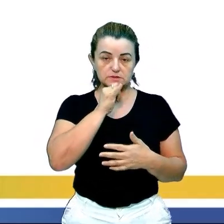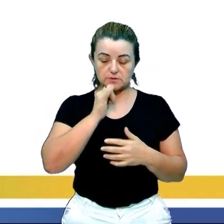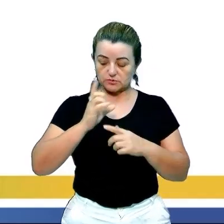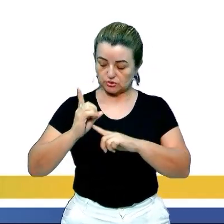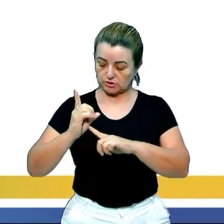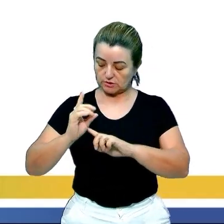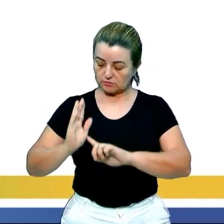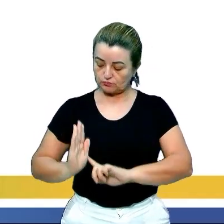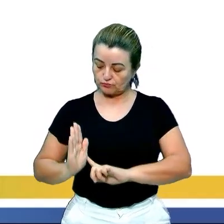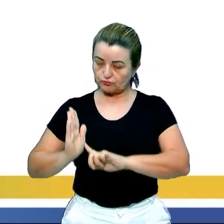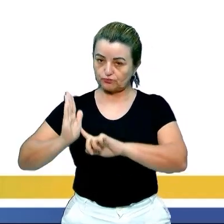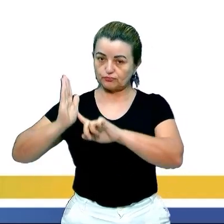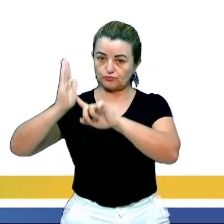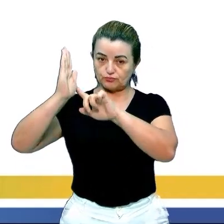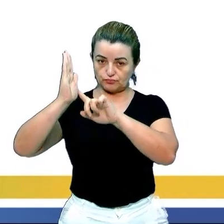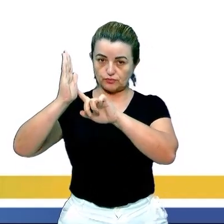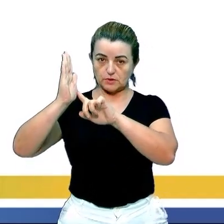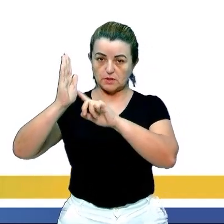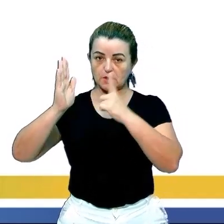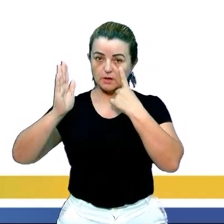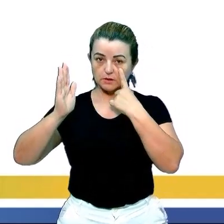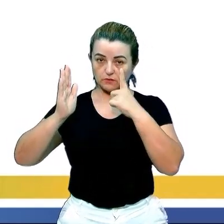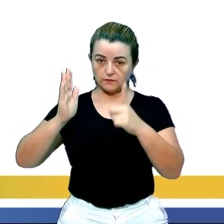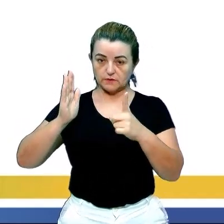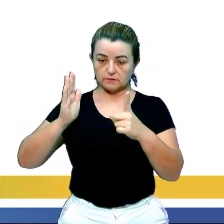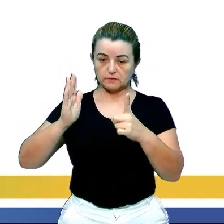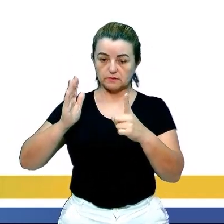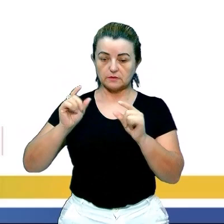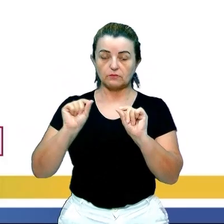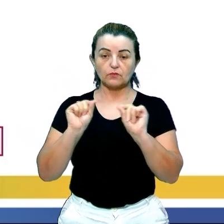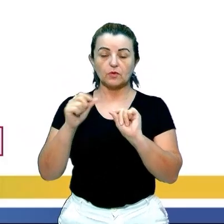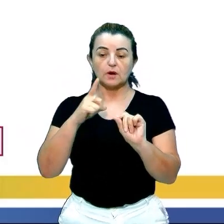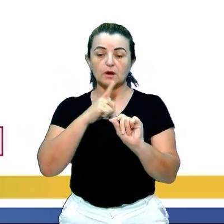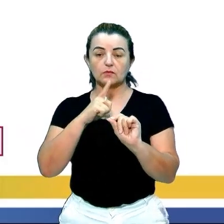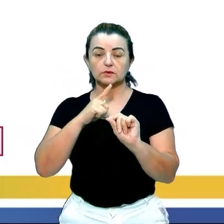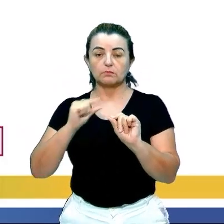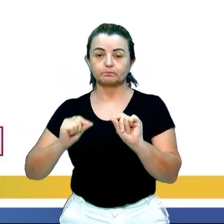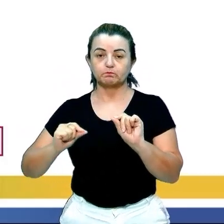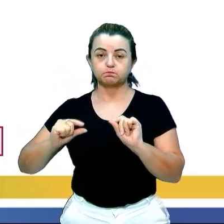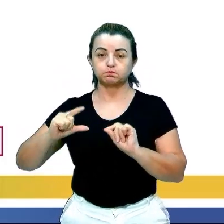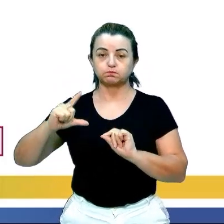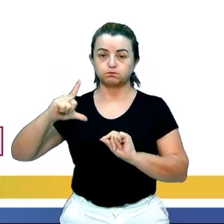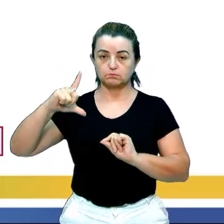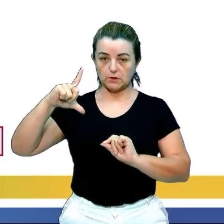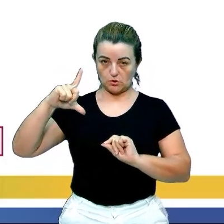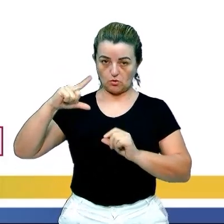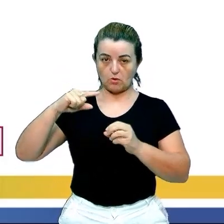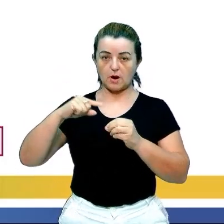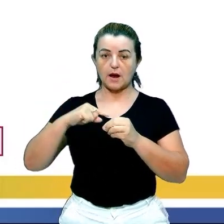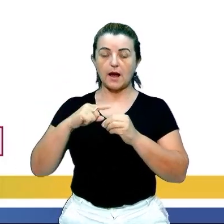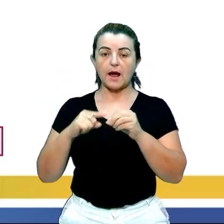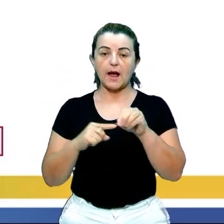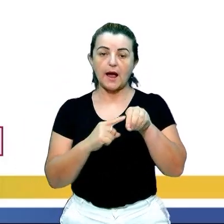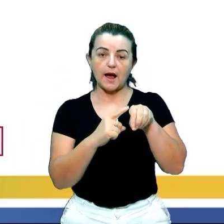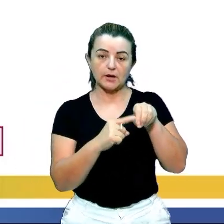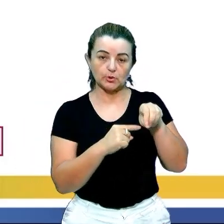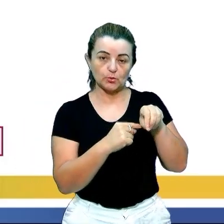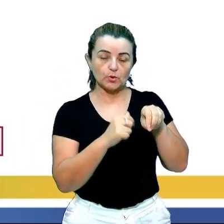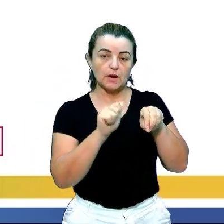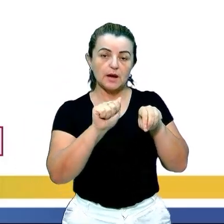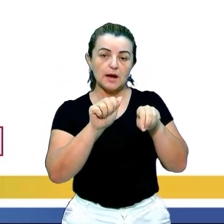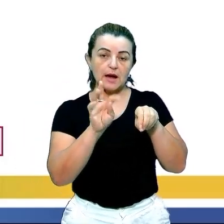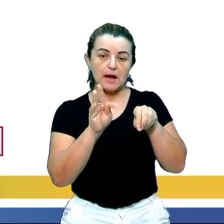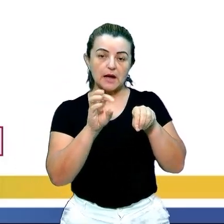os átomos que estão nesse sentido aí, eles vão possuir um maior raio atômico. Então, nesse caso aí, seria